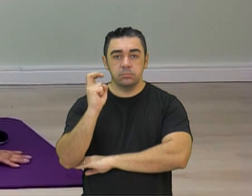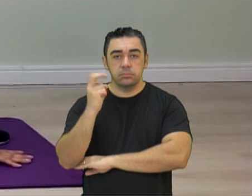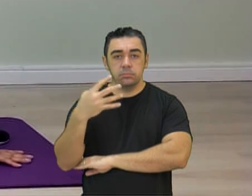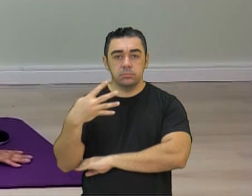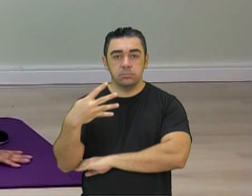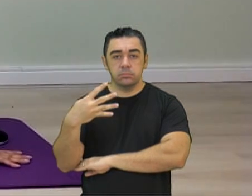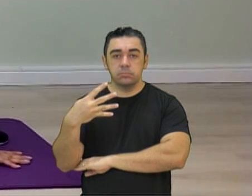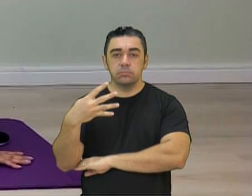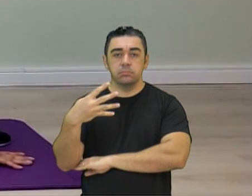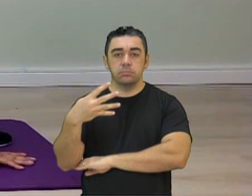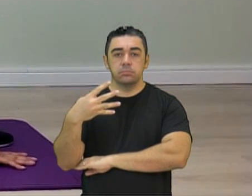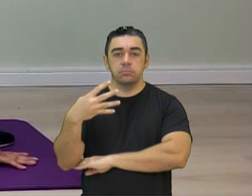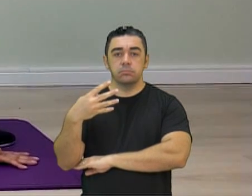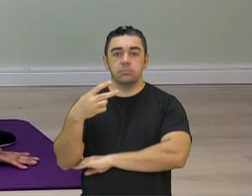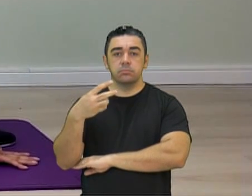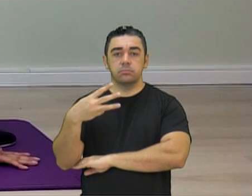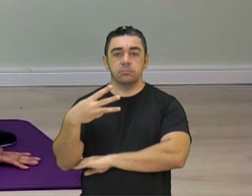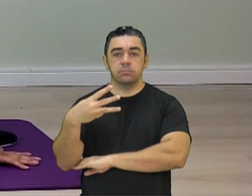4,